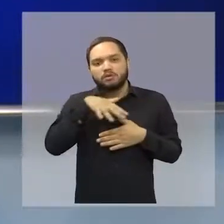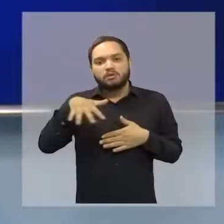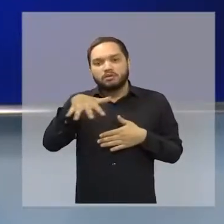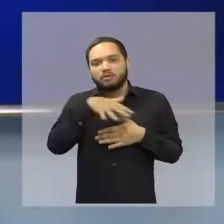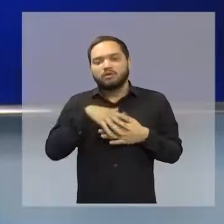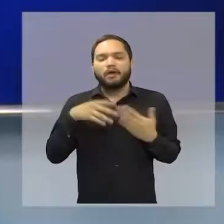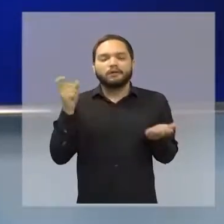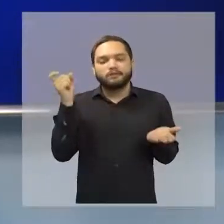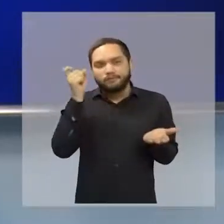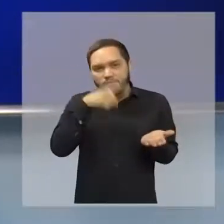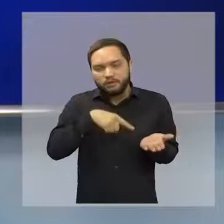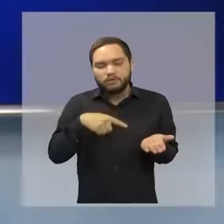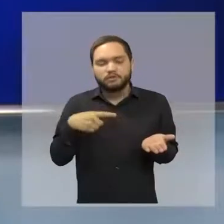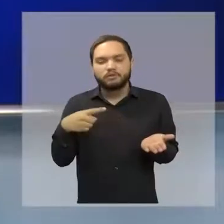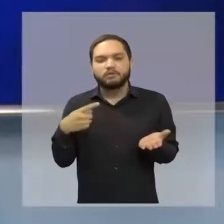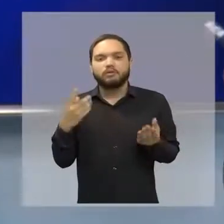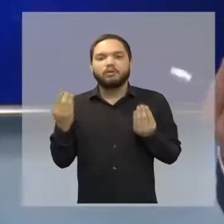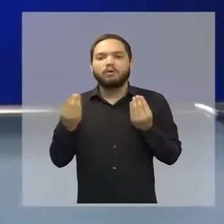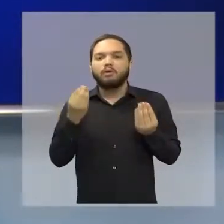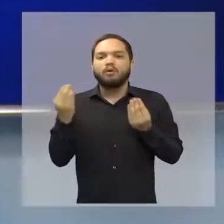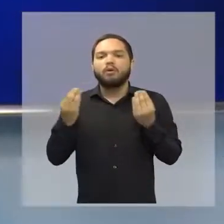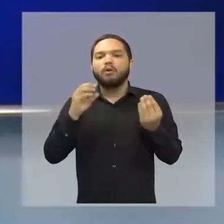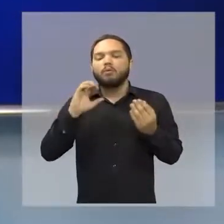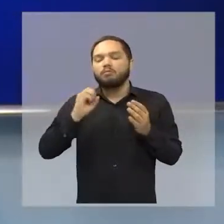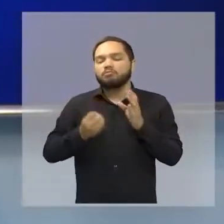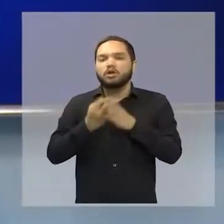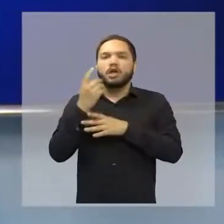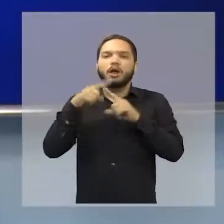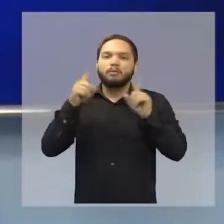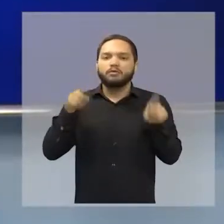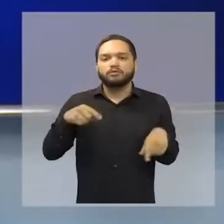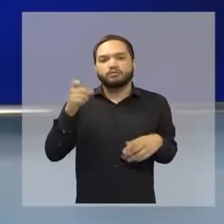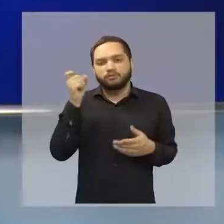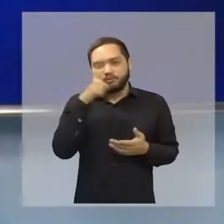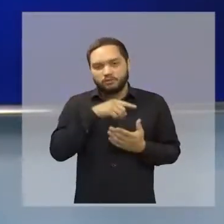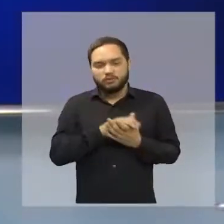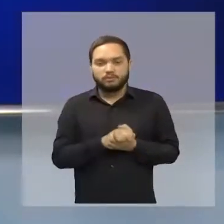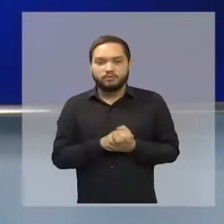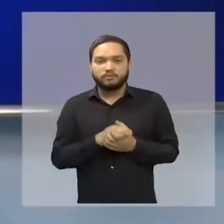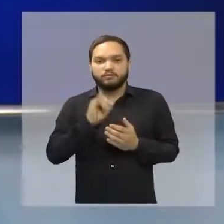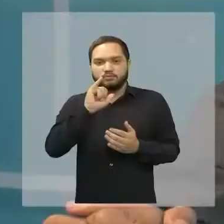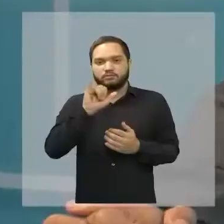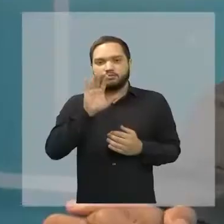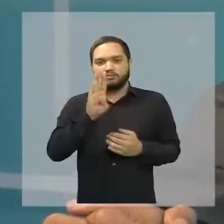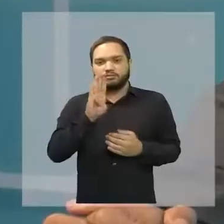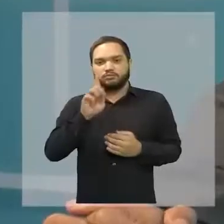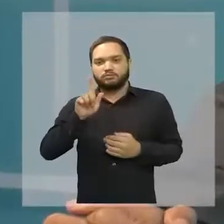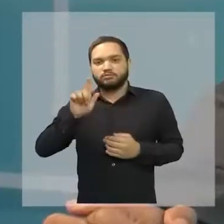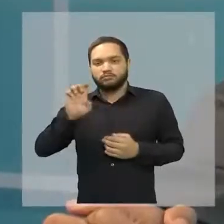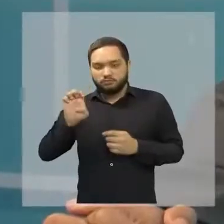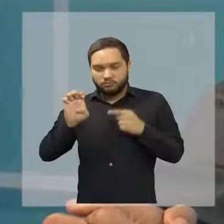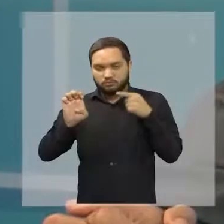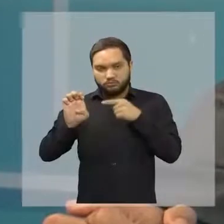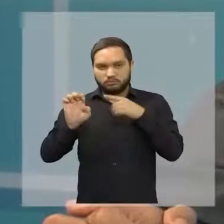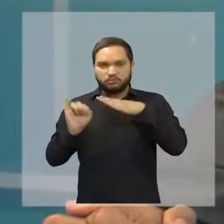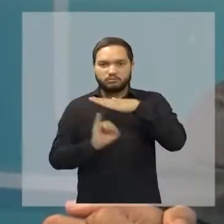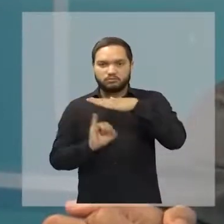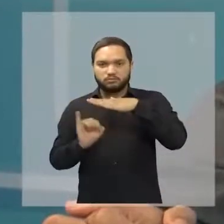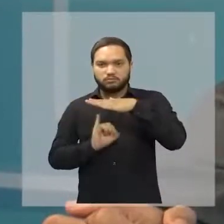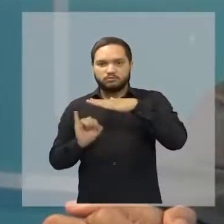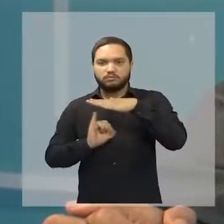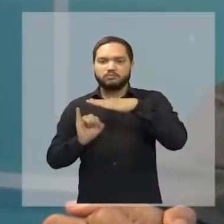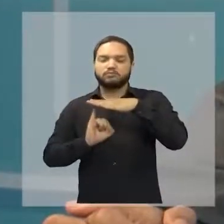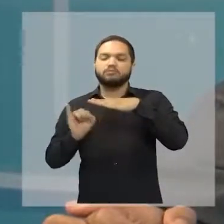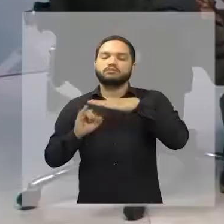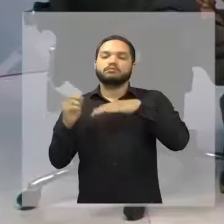fica difícil se definir políticas que sejam públicas. O IBGE, quando criado, assumiu para